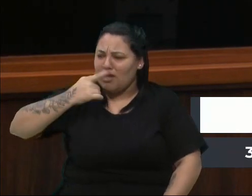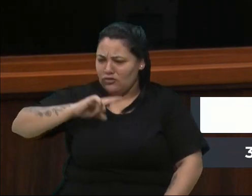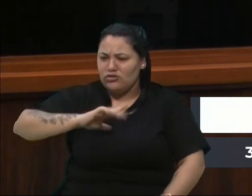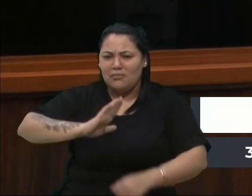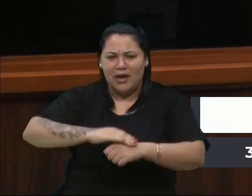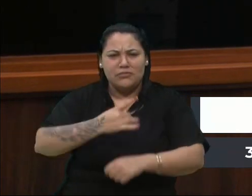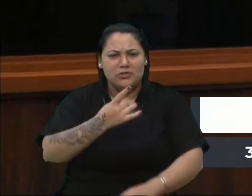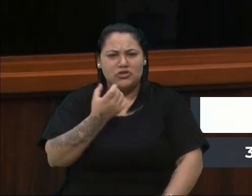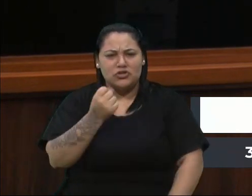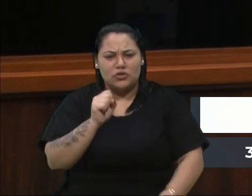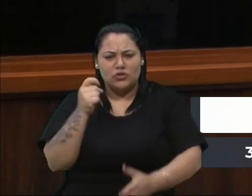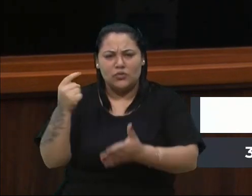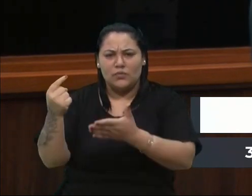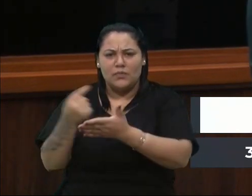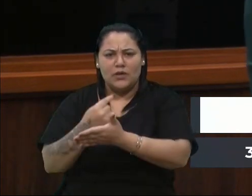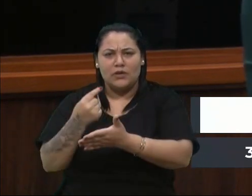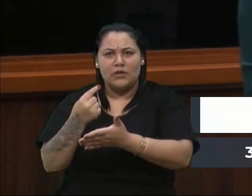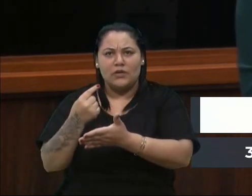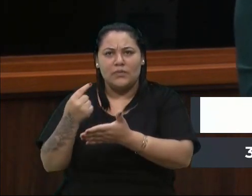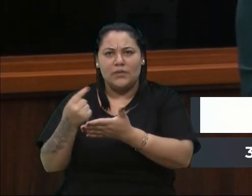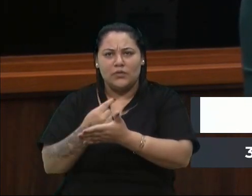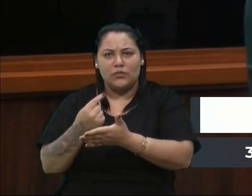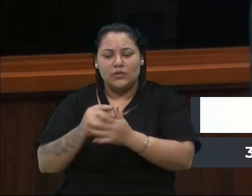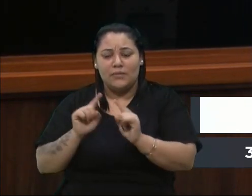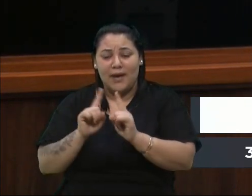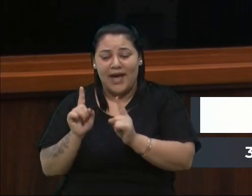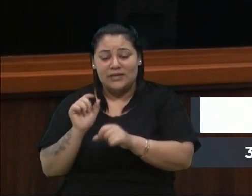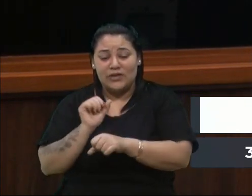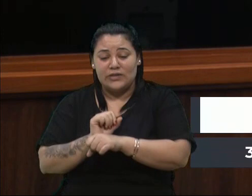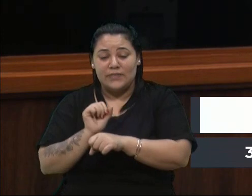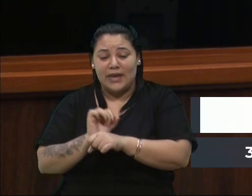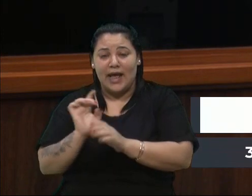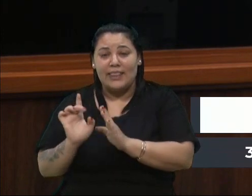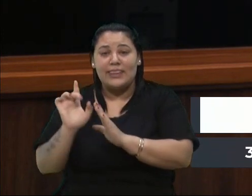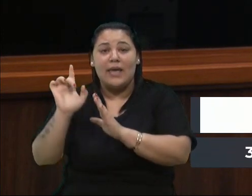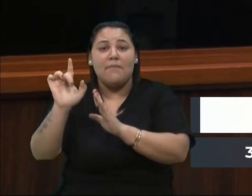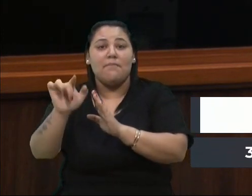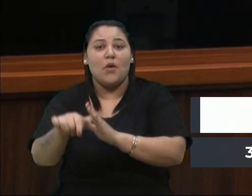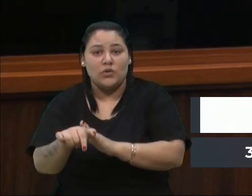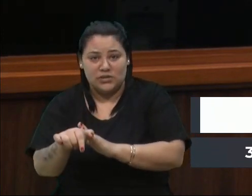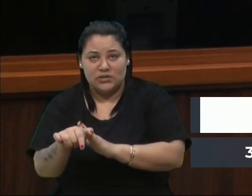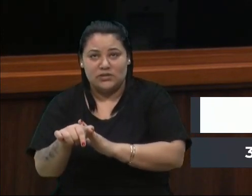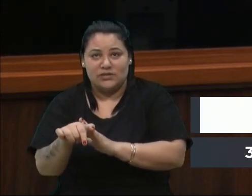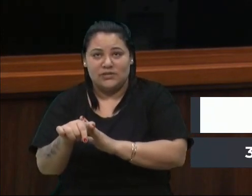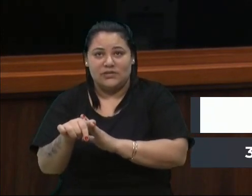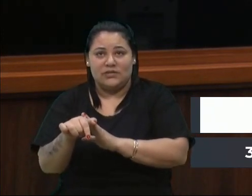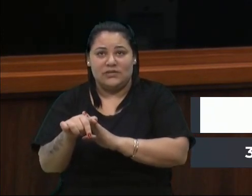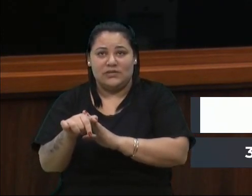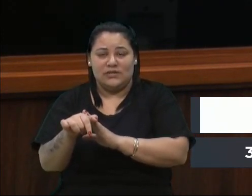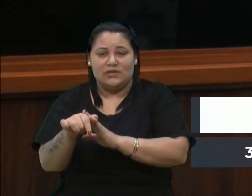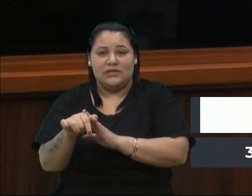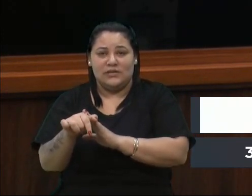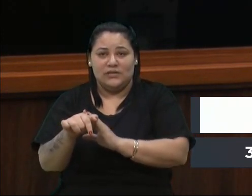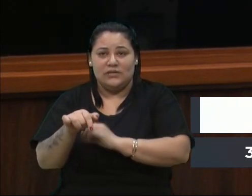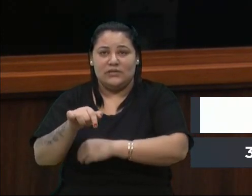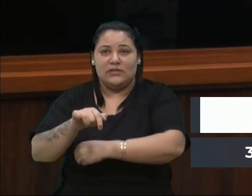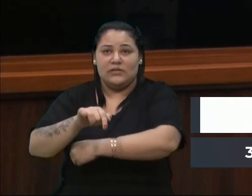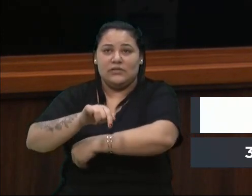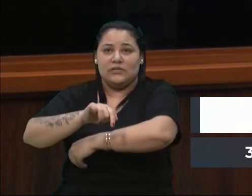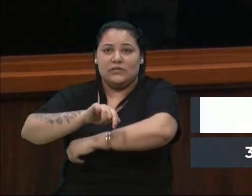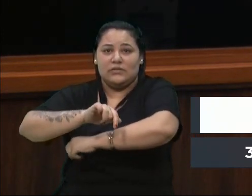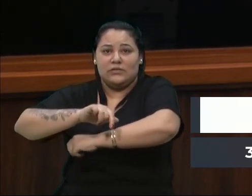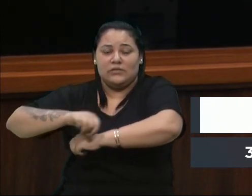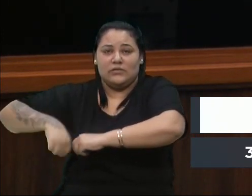para fazer, mas que eu deixaria num segundo momento. Eu deixaria num segundo momento, porque